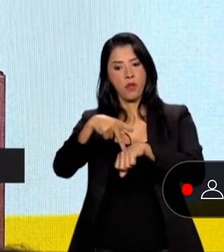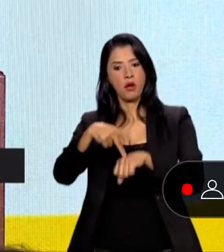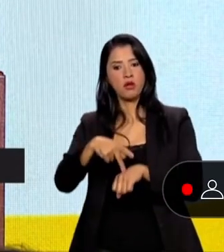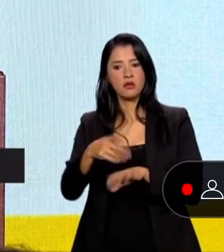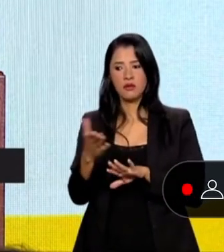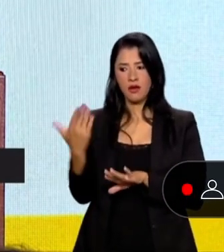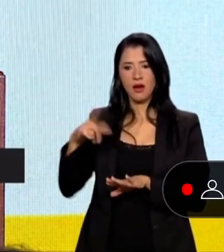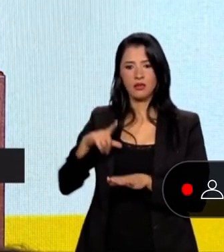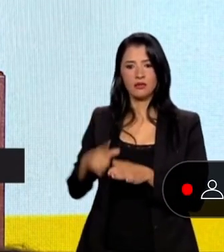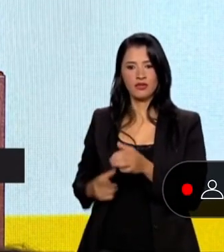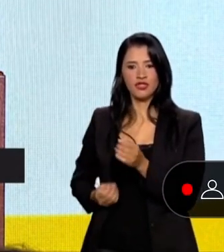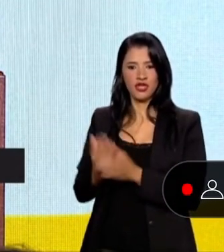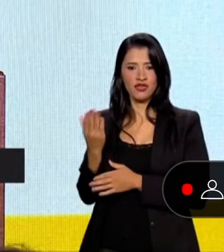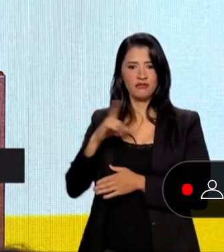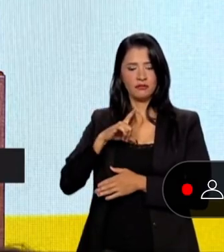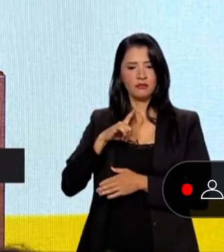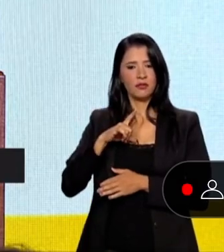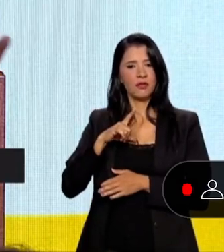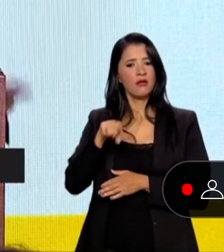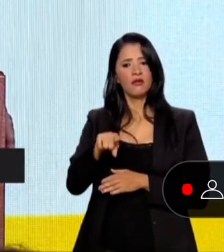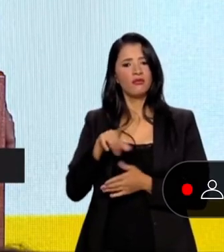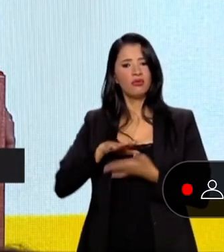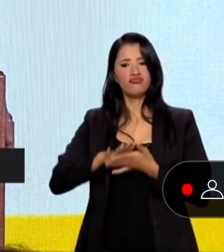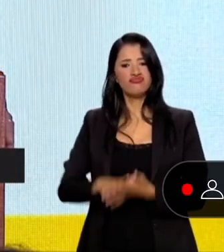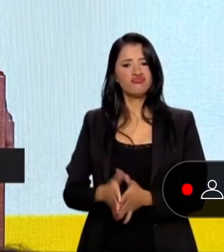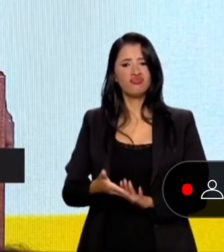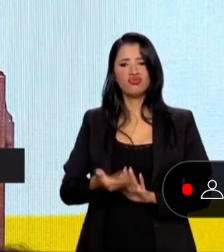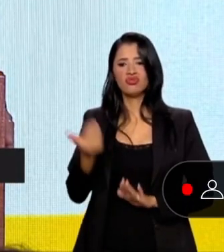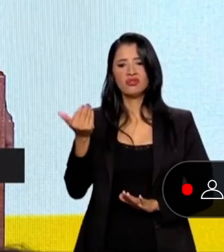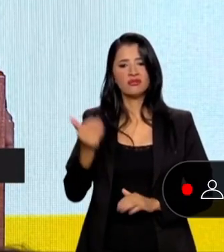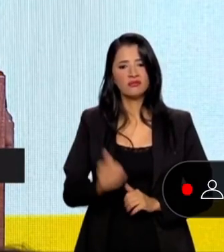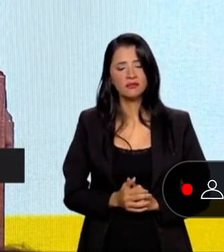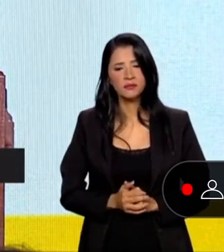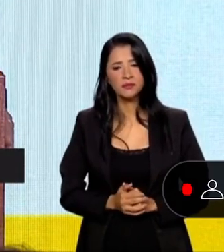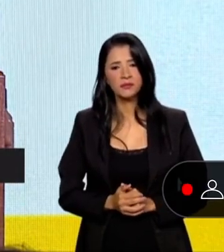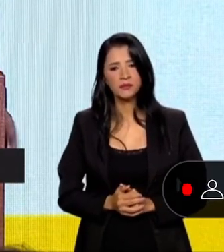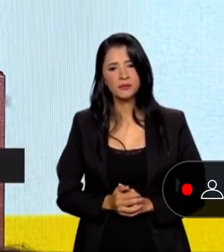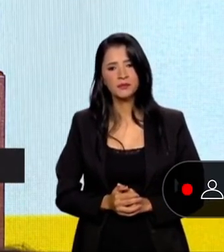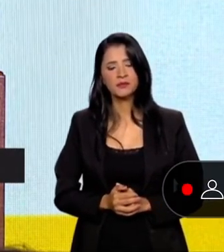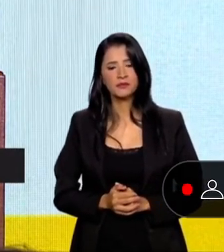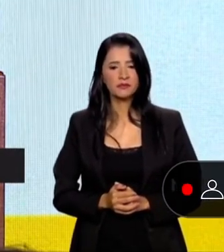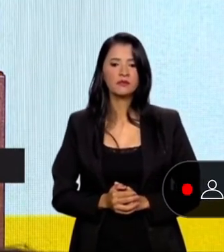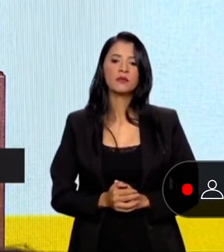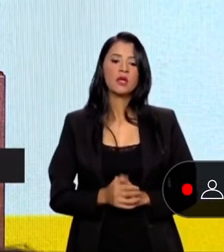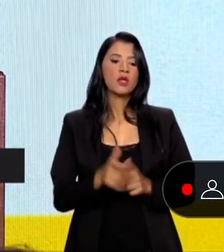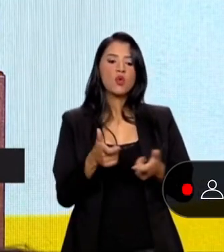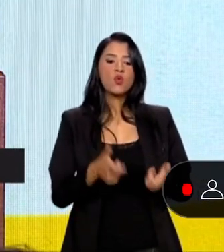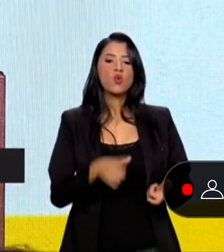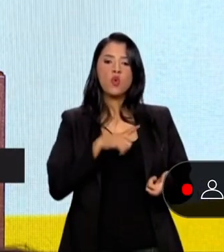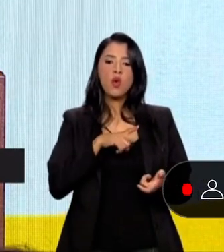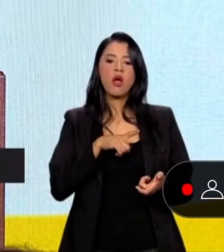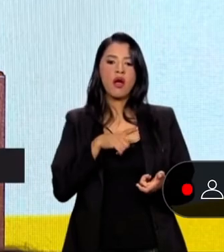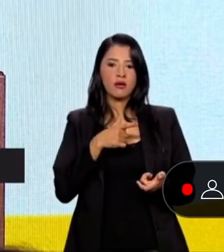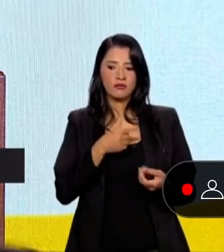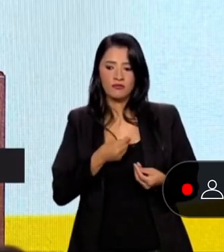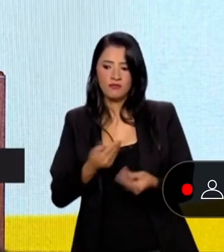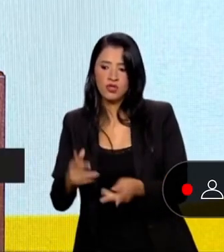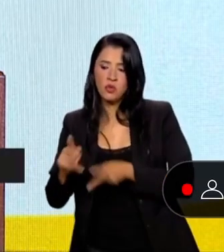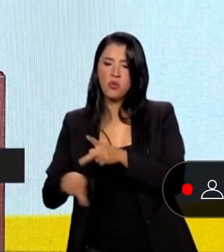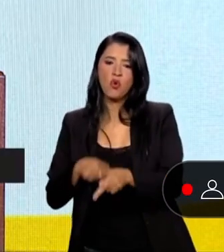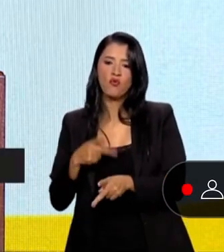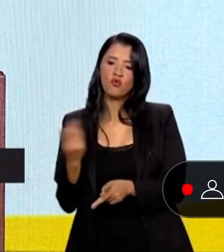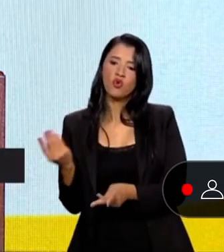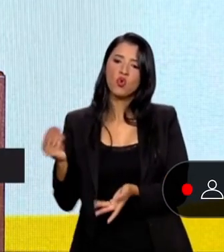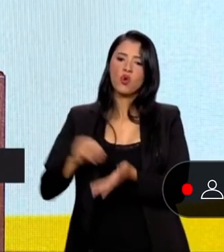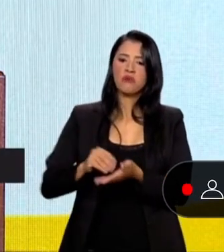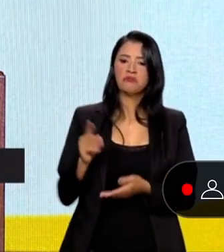tinha construído, ele foi desmontado. E no lugar de benefício para o povo, foi colocado